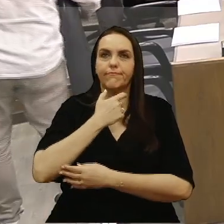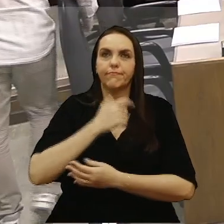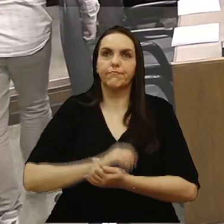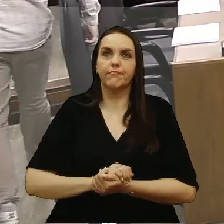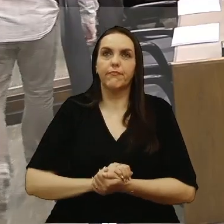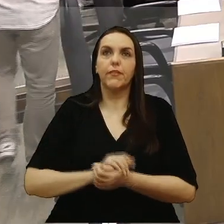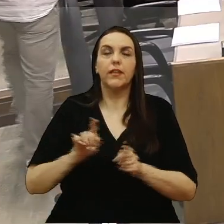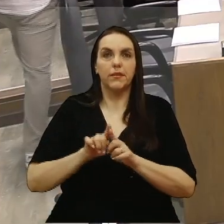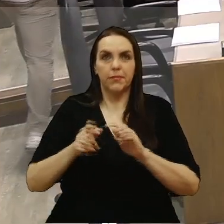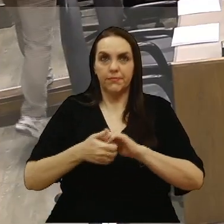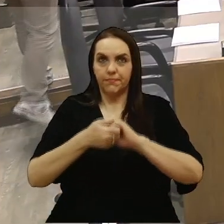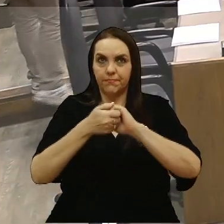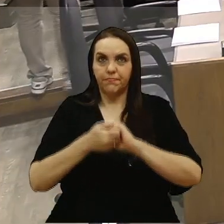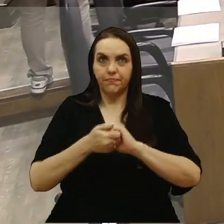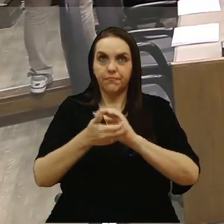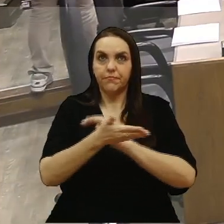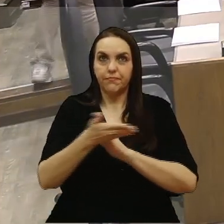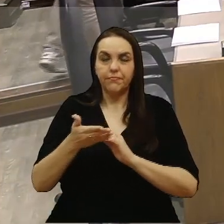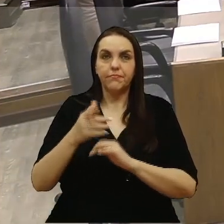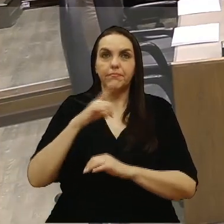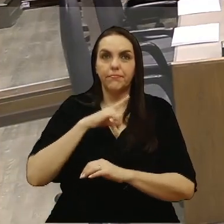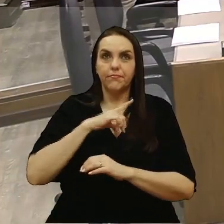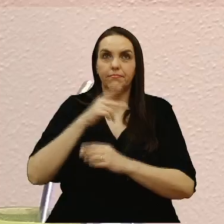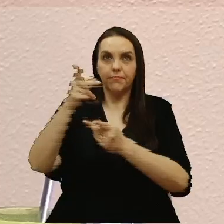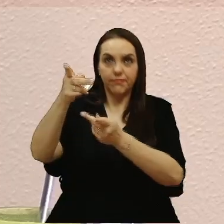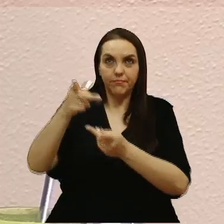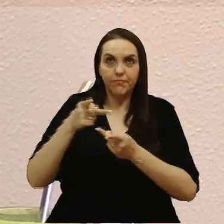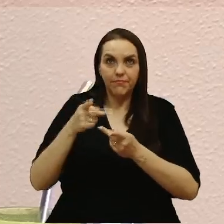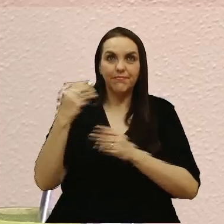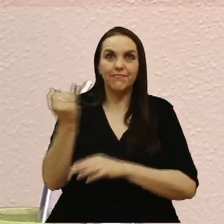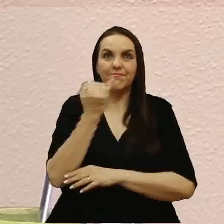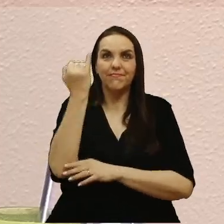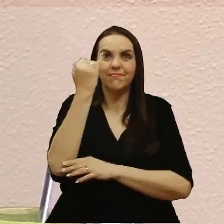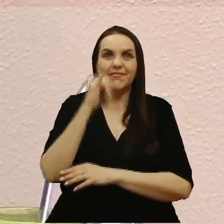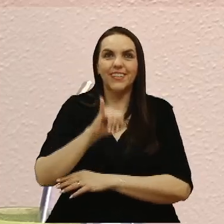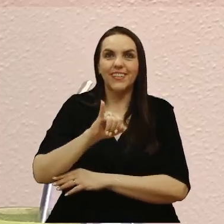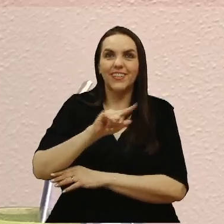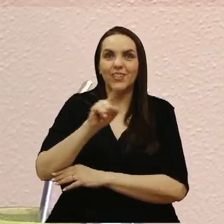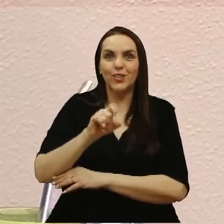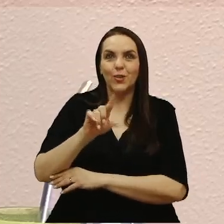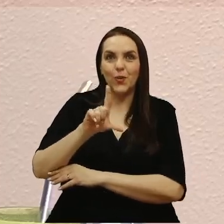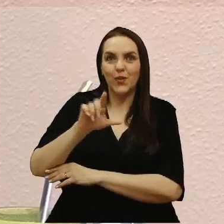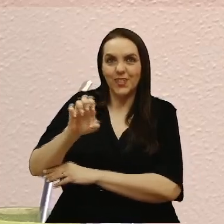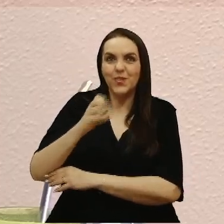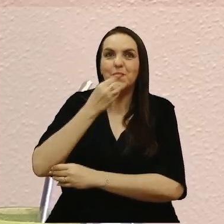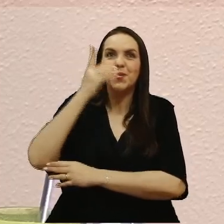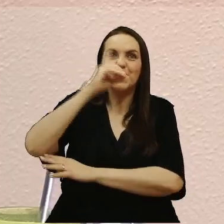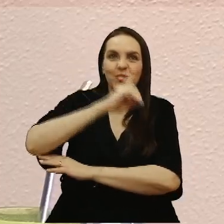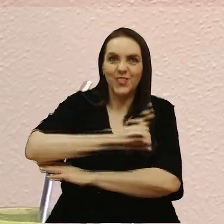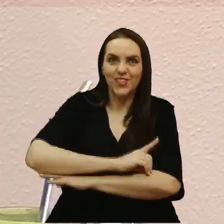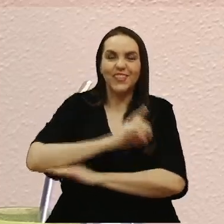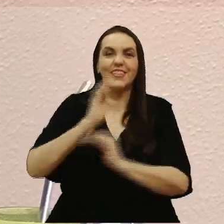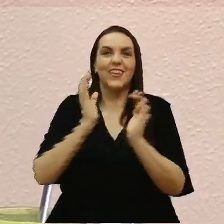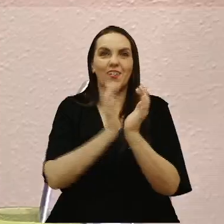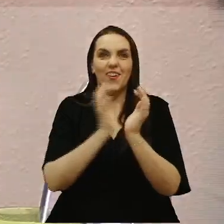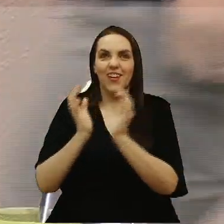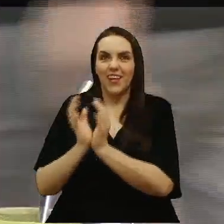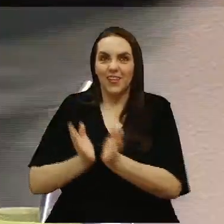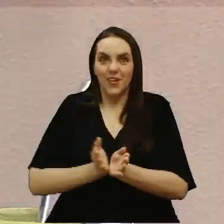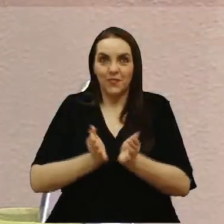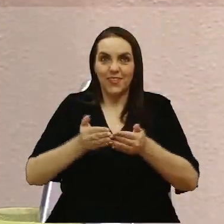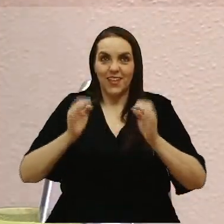Saudar aqui, temos Peço a palavra, senhor presidente. Dona Isolde, bom dia, minha colega de Comissão de Ética